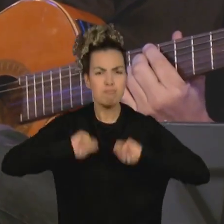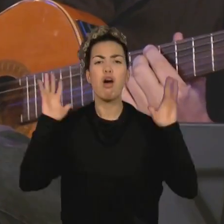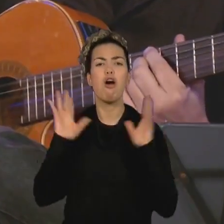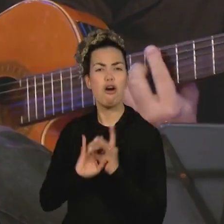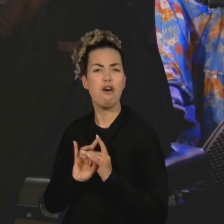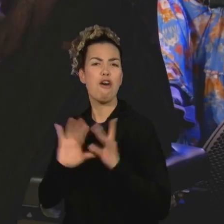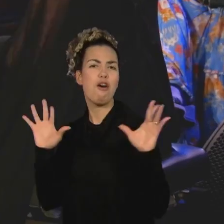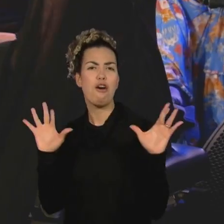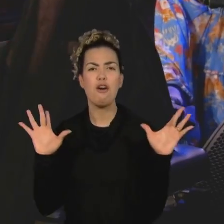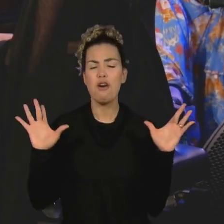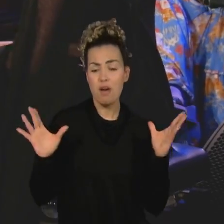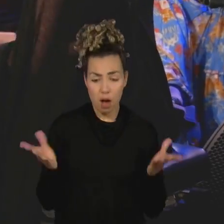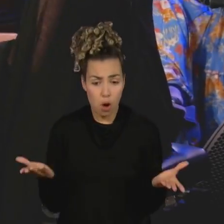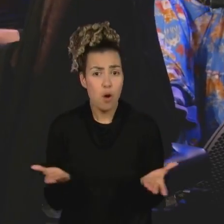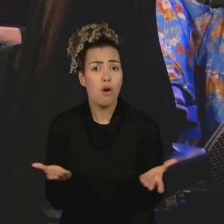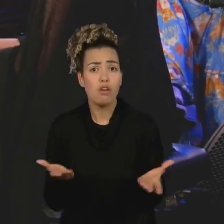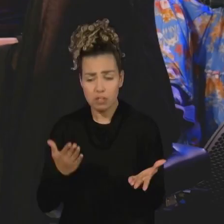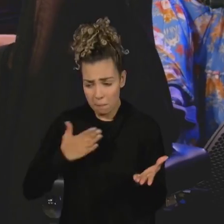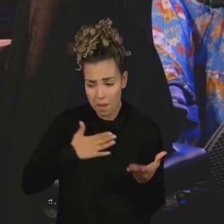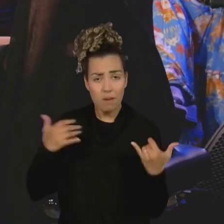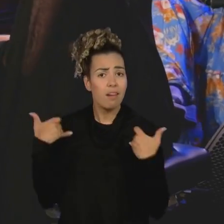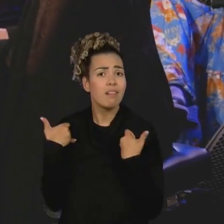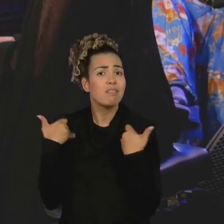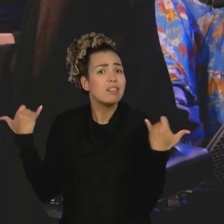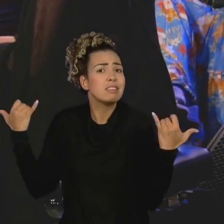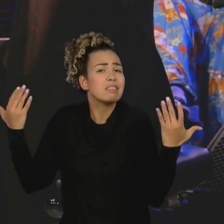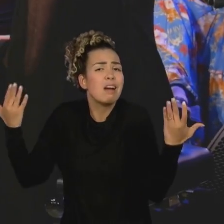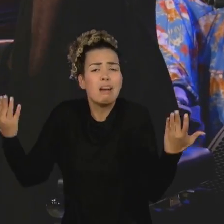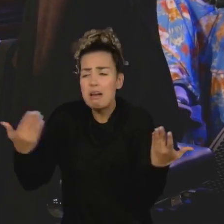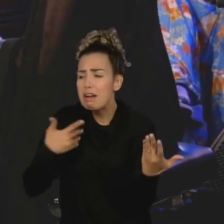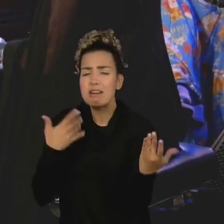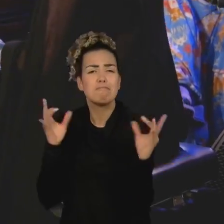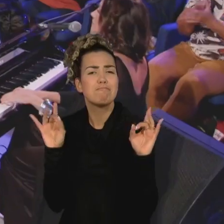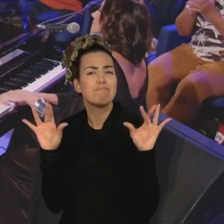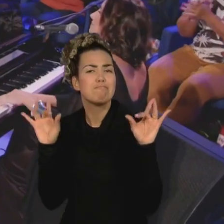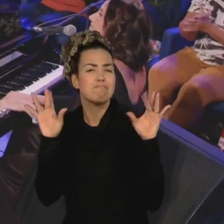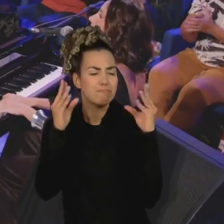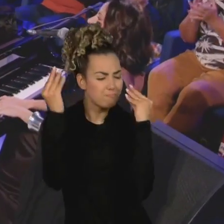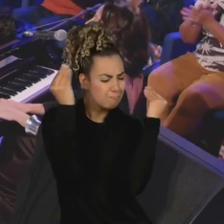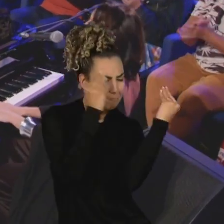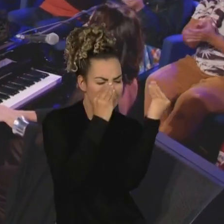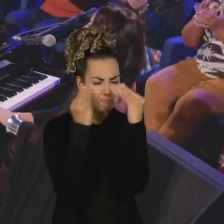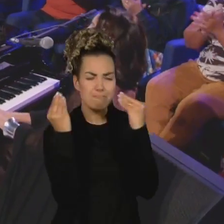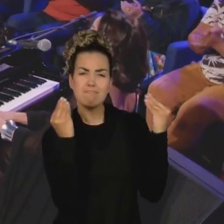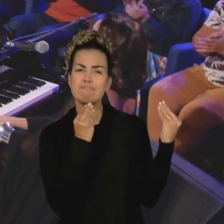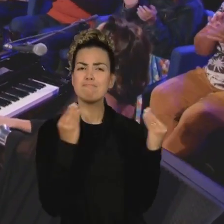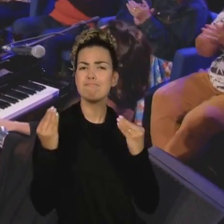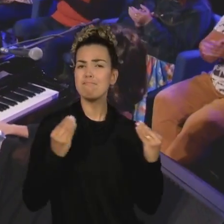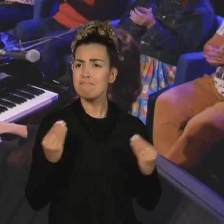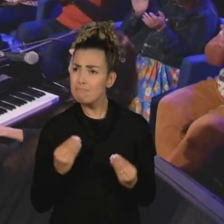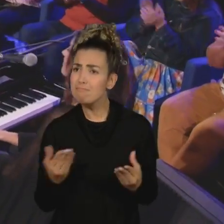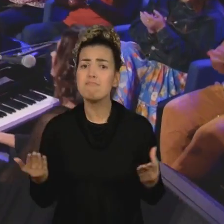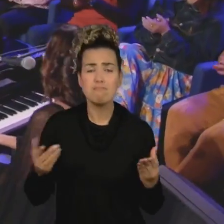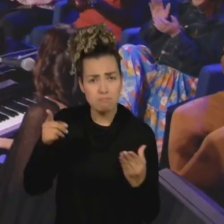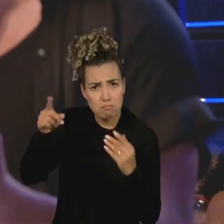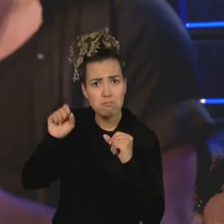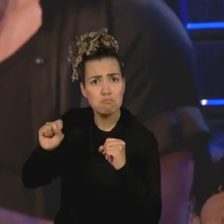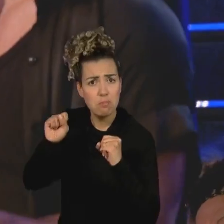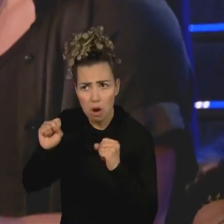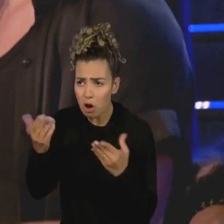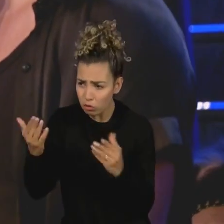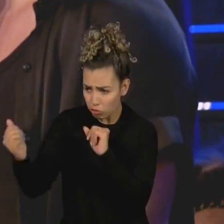a um aniversário, fez um crediário para me vestir. Teve tanto SPC, teve até